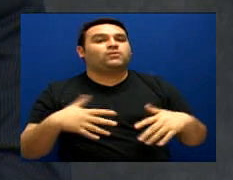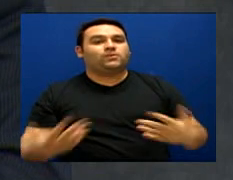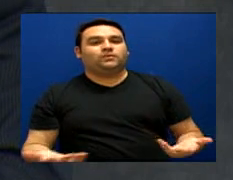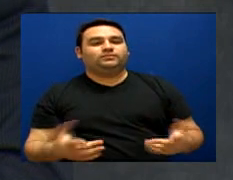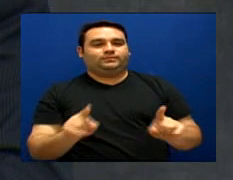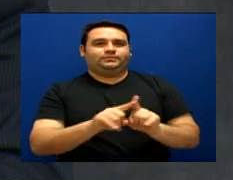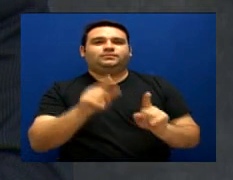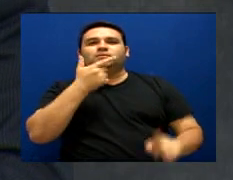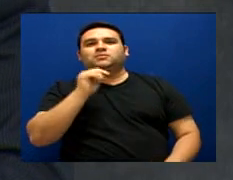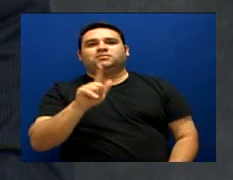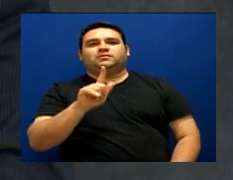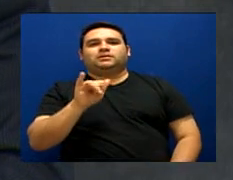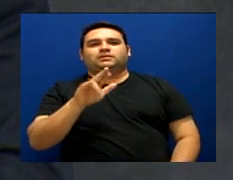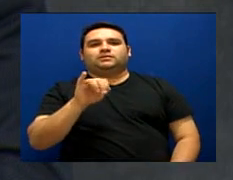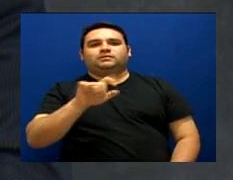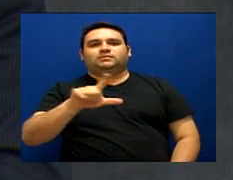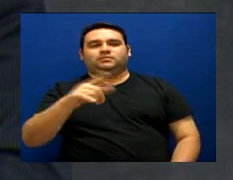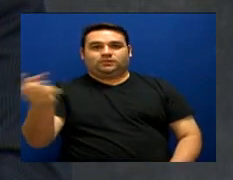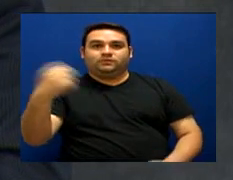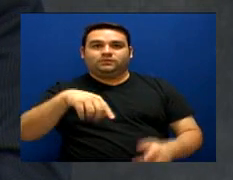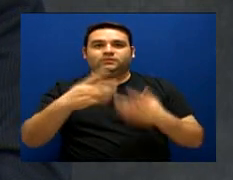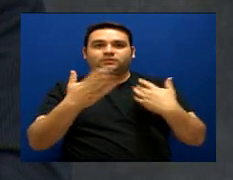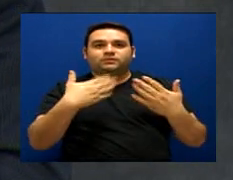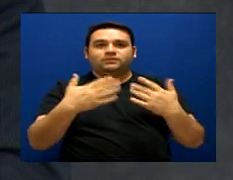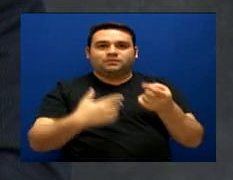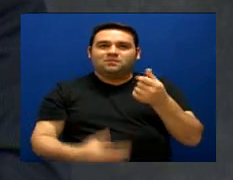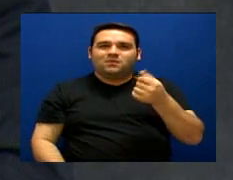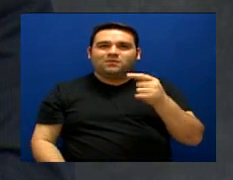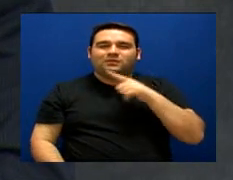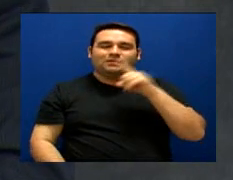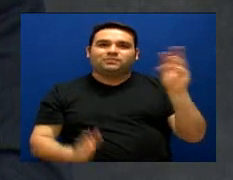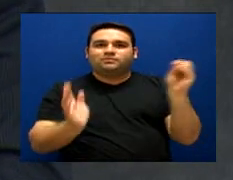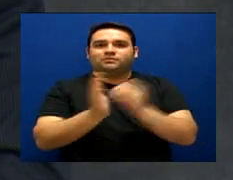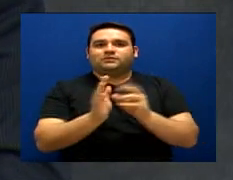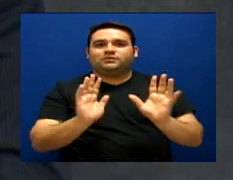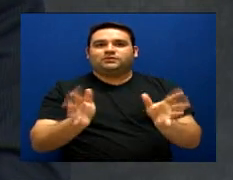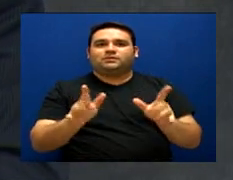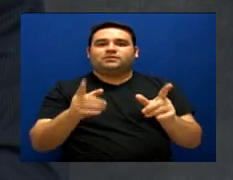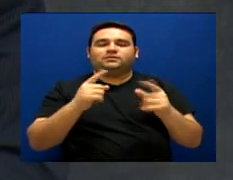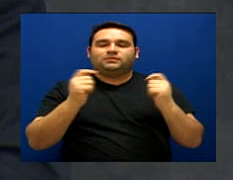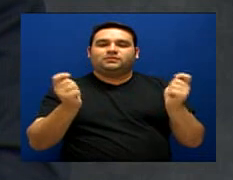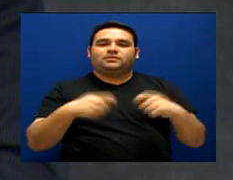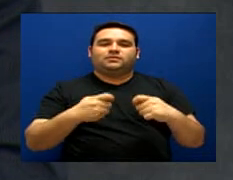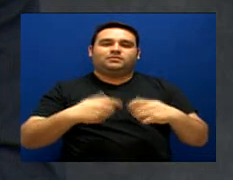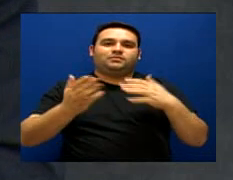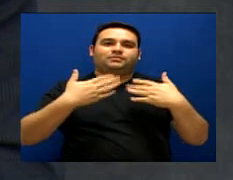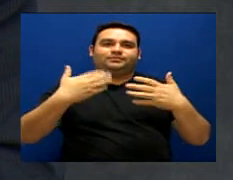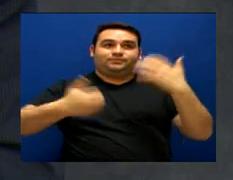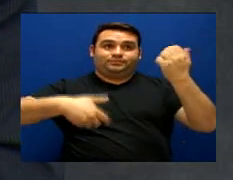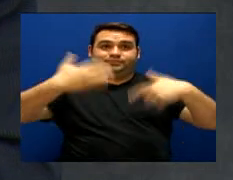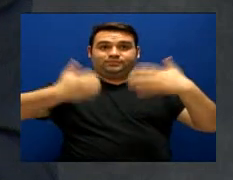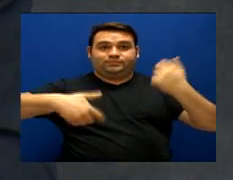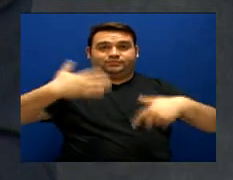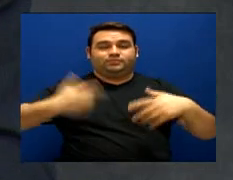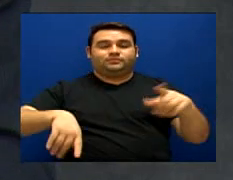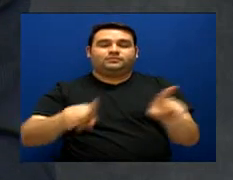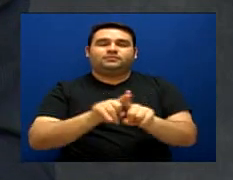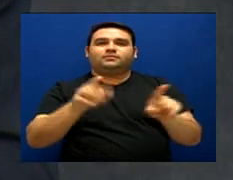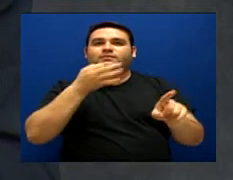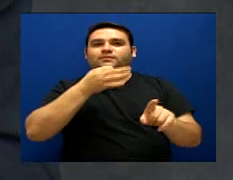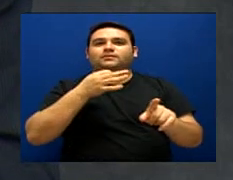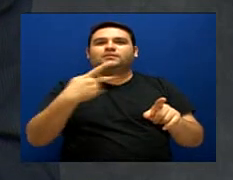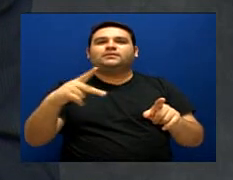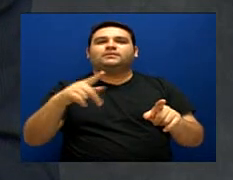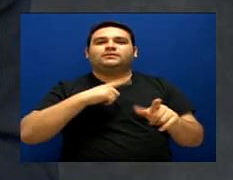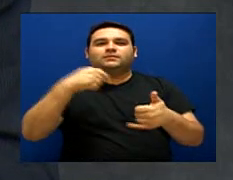O Gabriel já veio, inclusive, falar conosco aqui, que já está escrito, viu, Gabriel, para poder se manifestar e dar sua posição. O